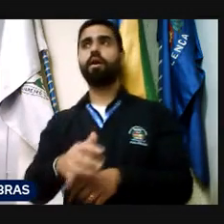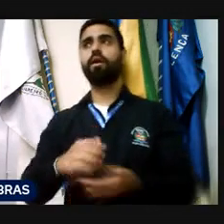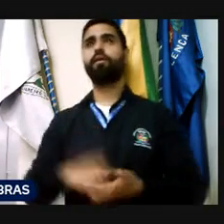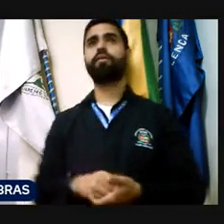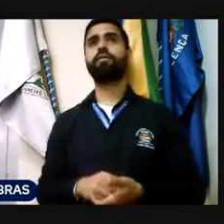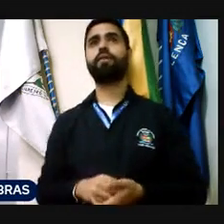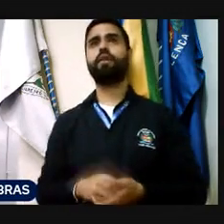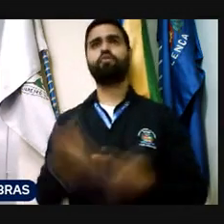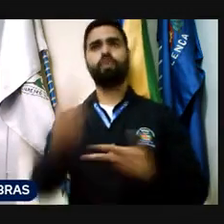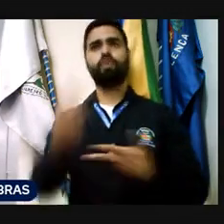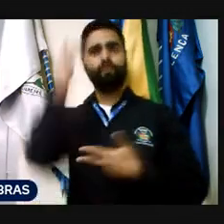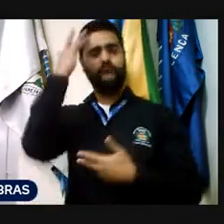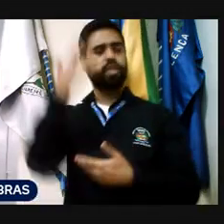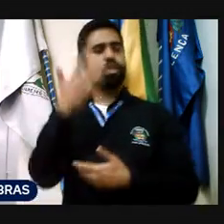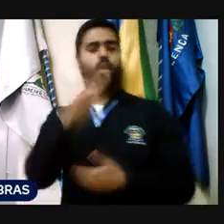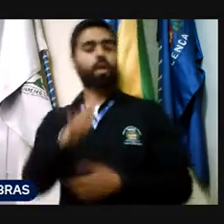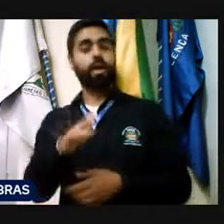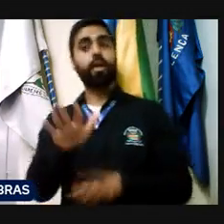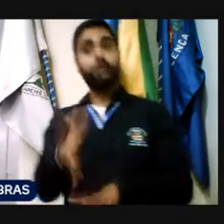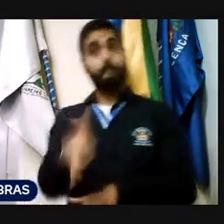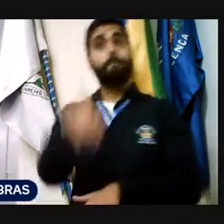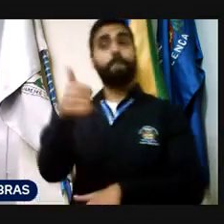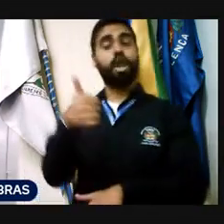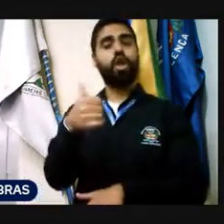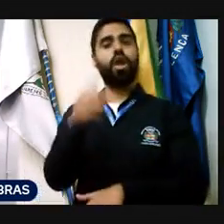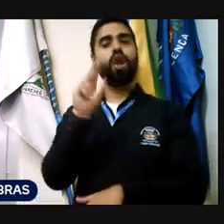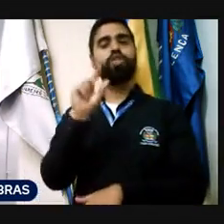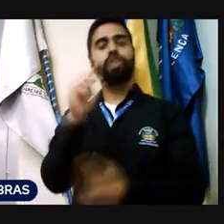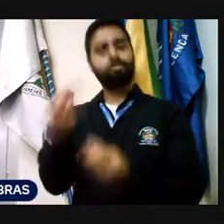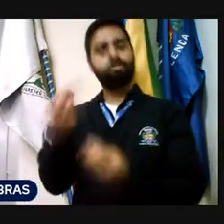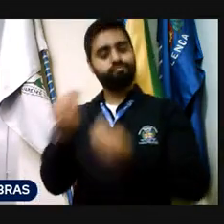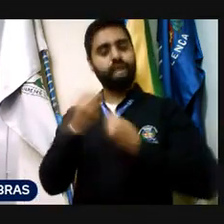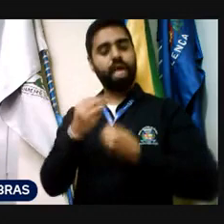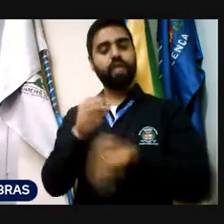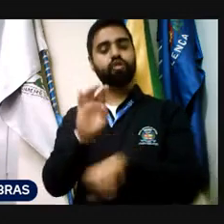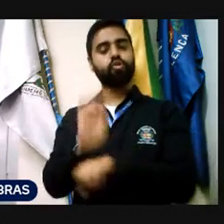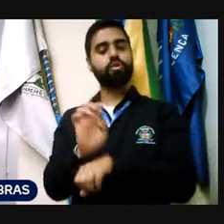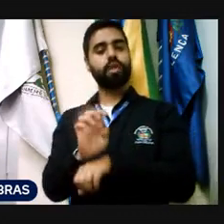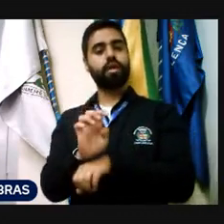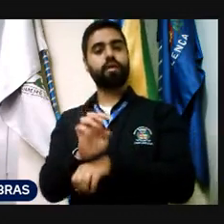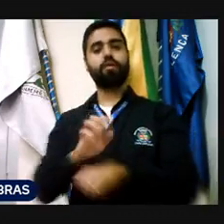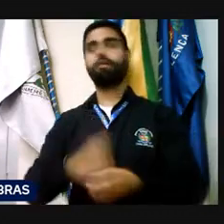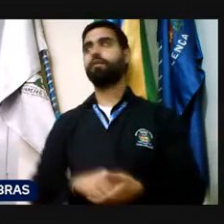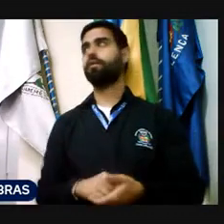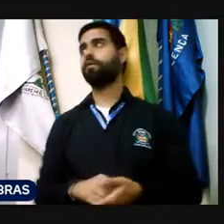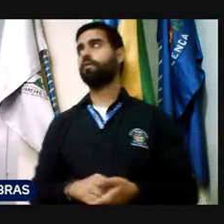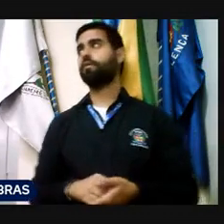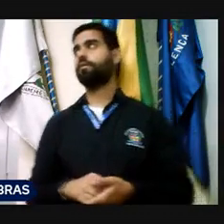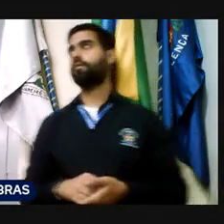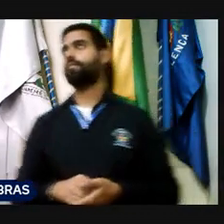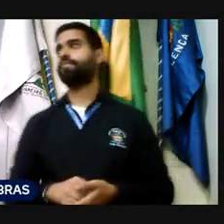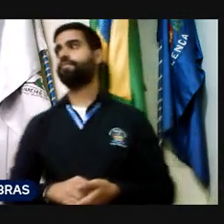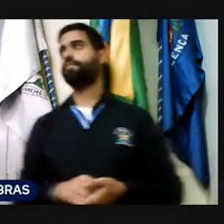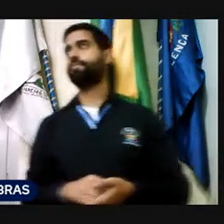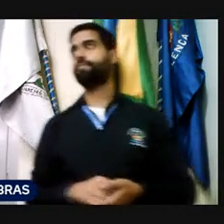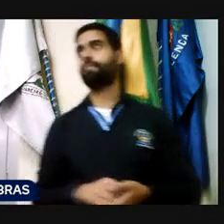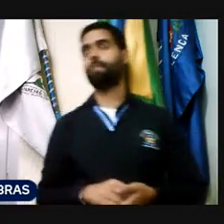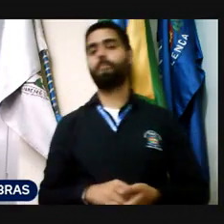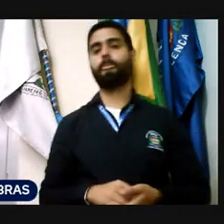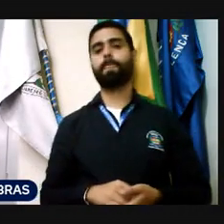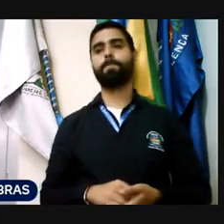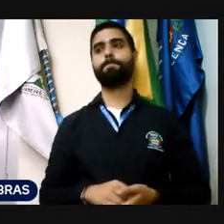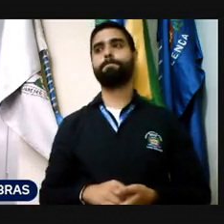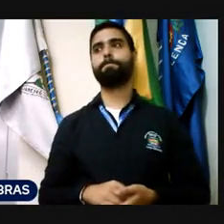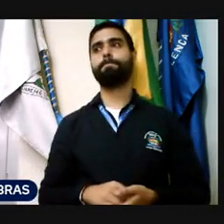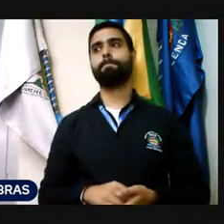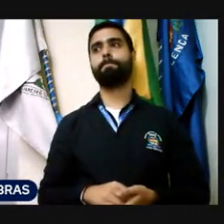eles não querem facilitar, eles querem melhorar as condições, os recursos do Estado, do município, e assim vai. Então, eu acho o seguinte